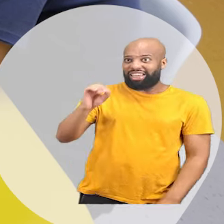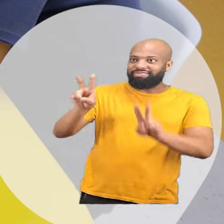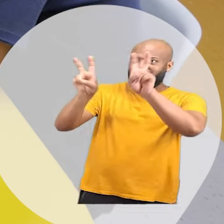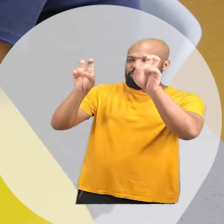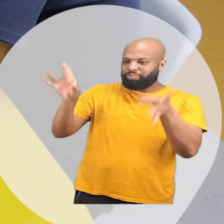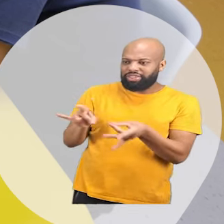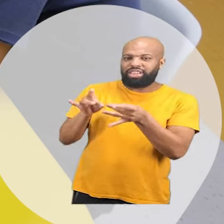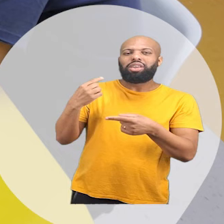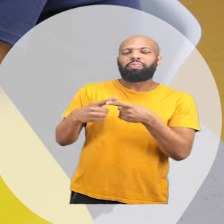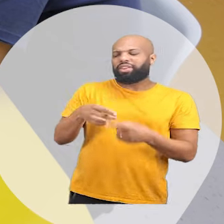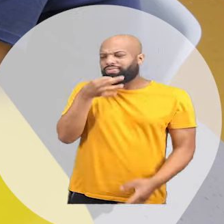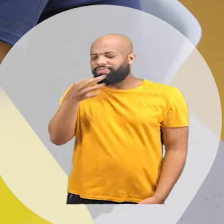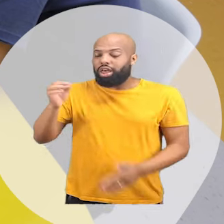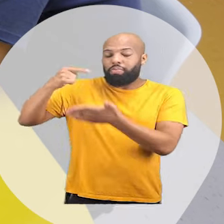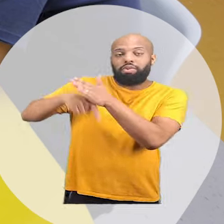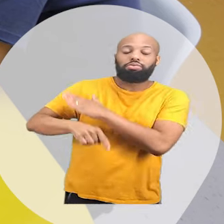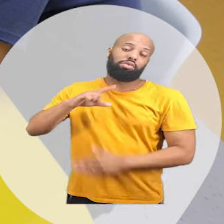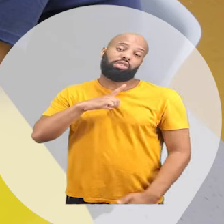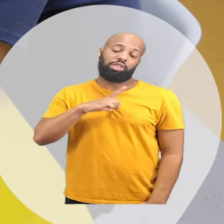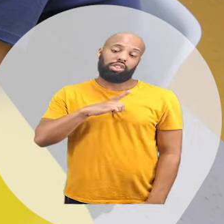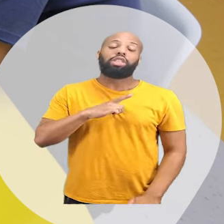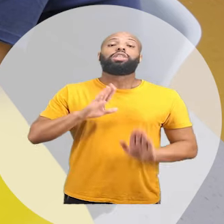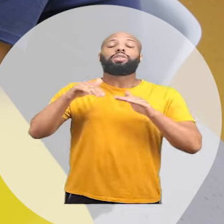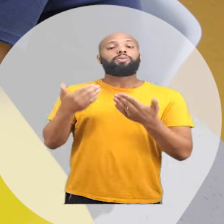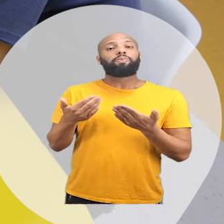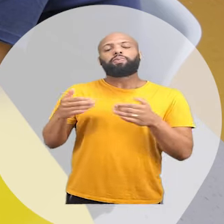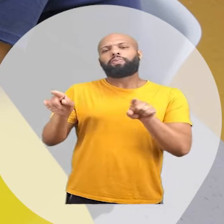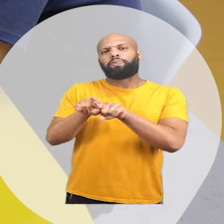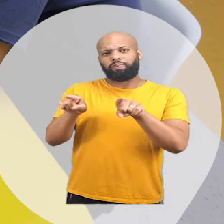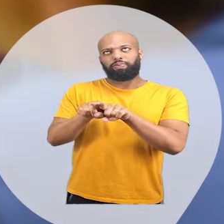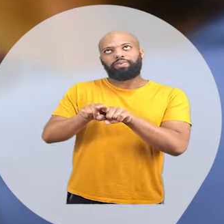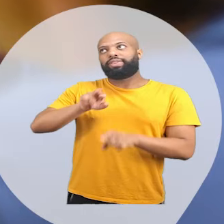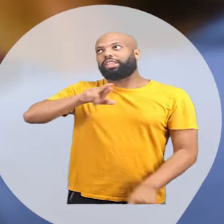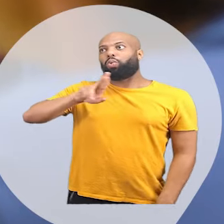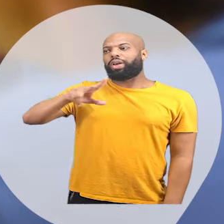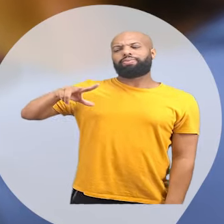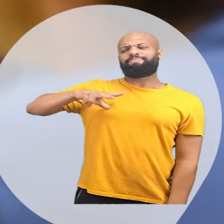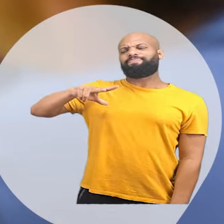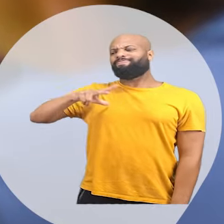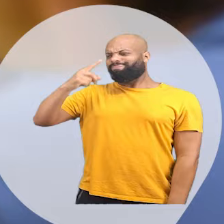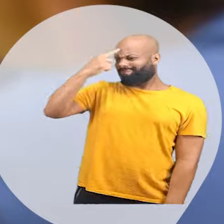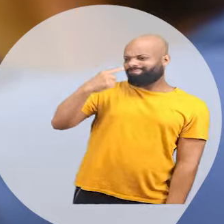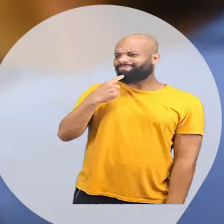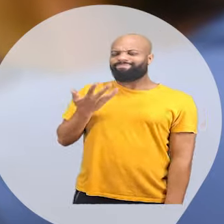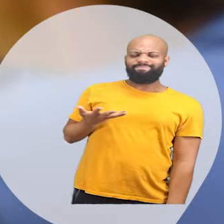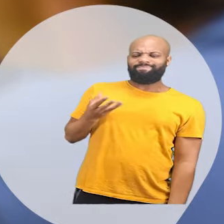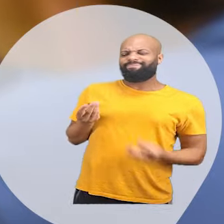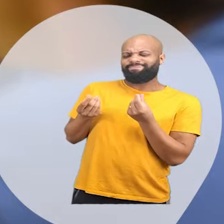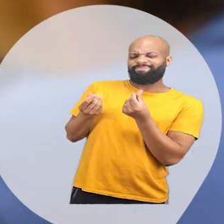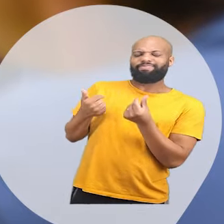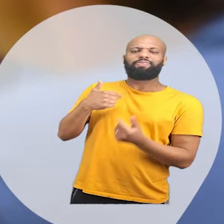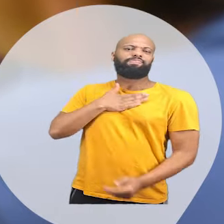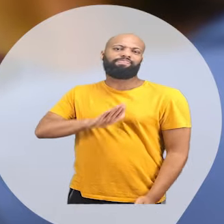né então às vezes as críticas eram muito avançadas e não era pessoal assim então não era